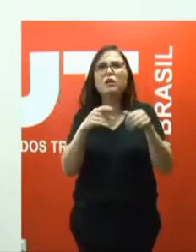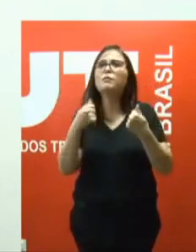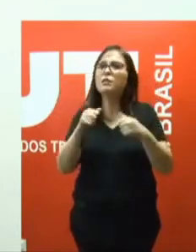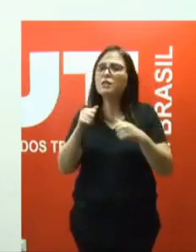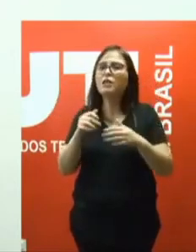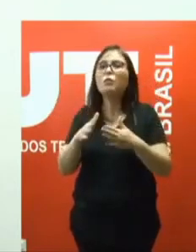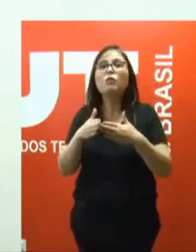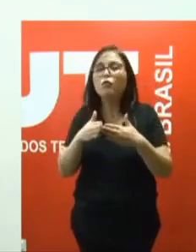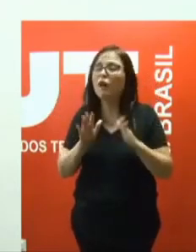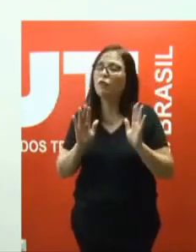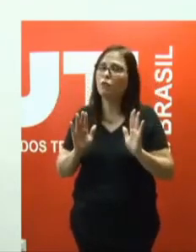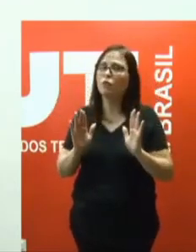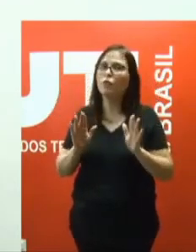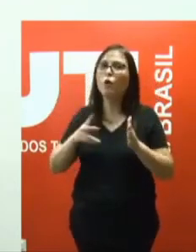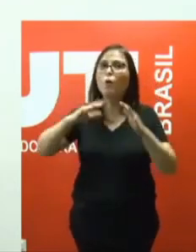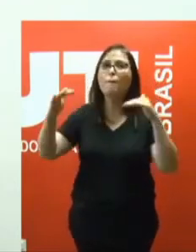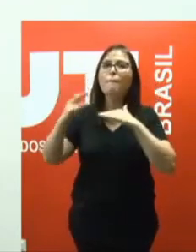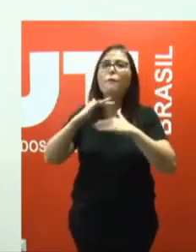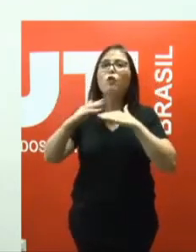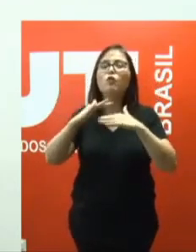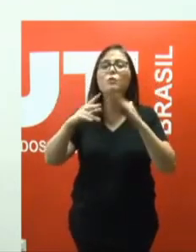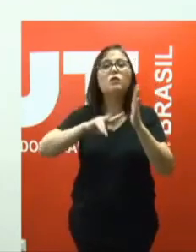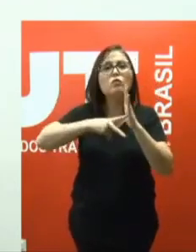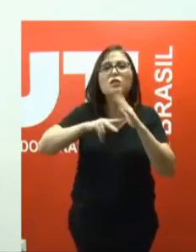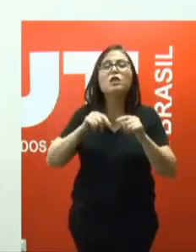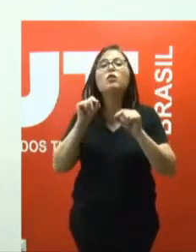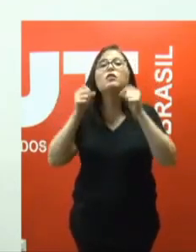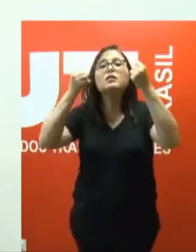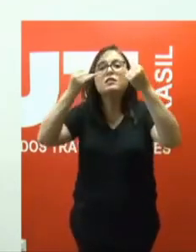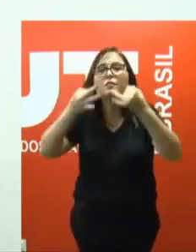dizer qual é o novo que a gente deseja.